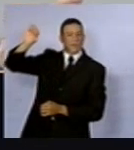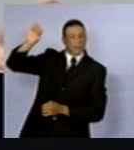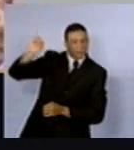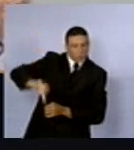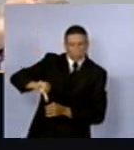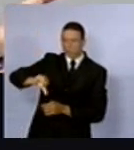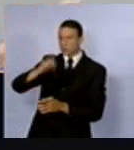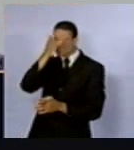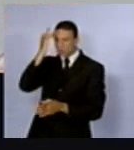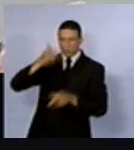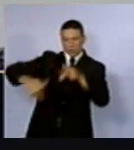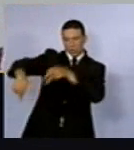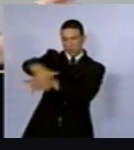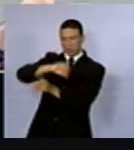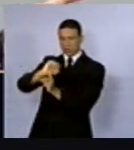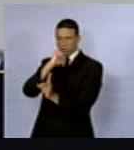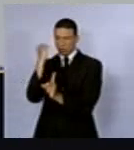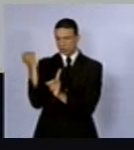há populações